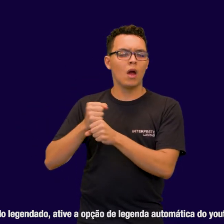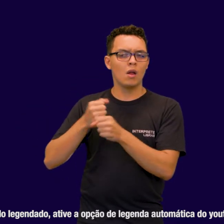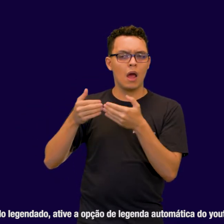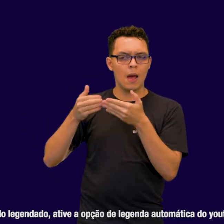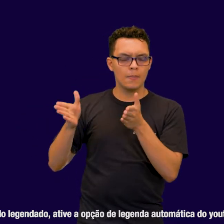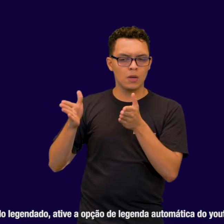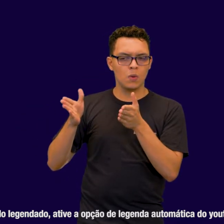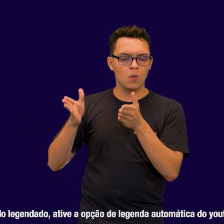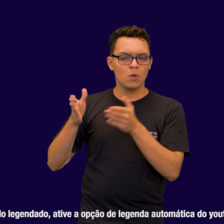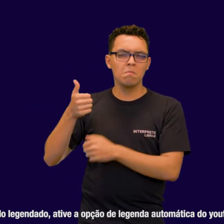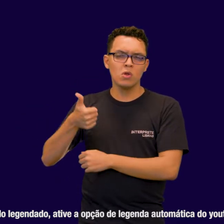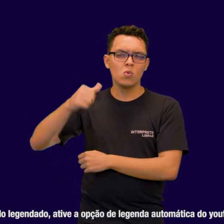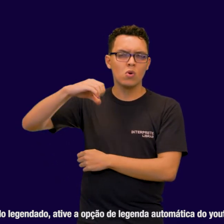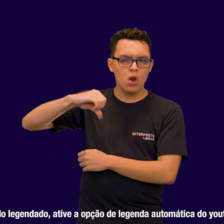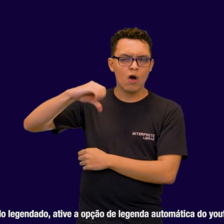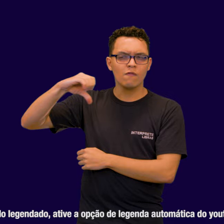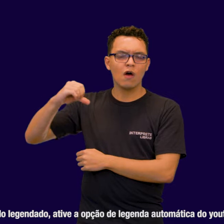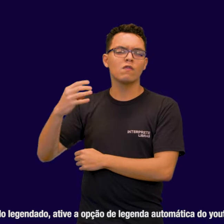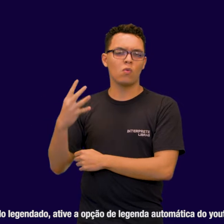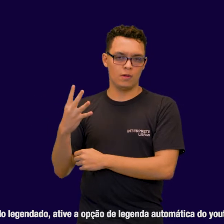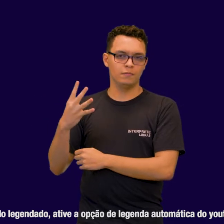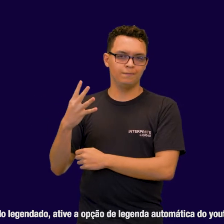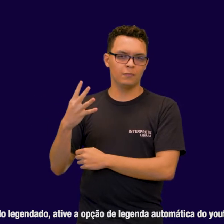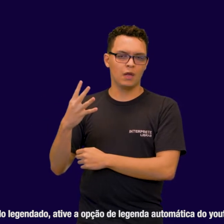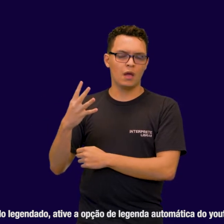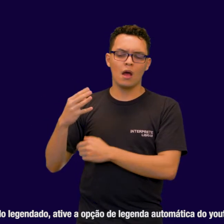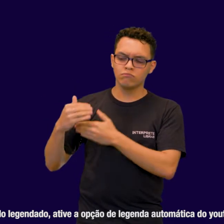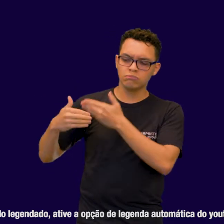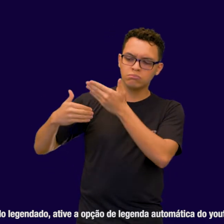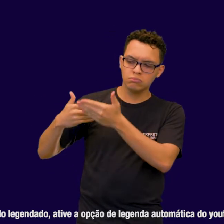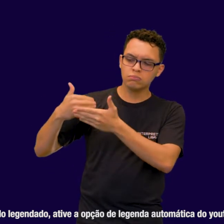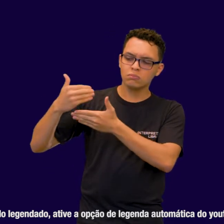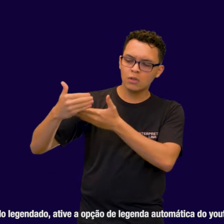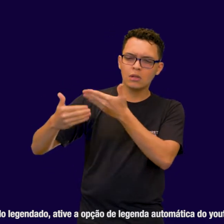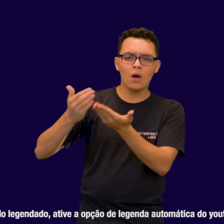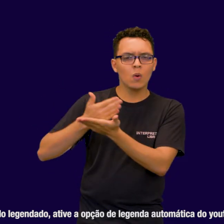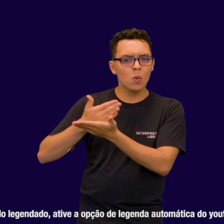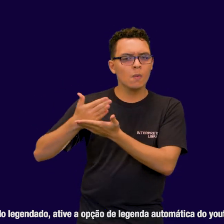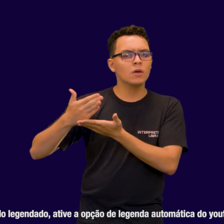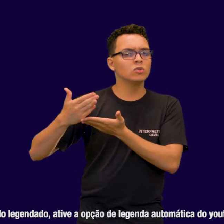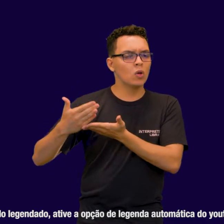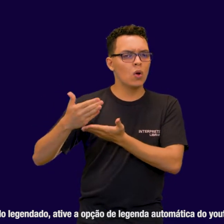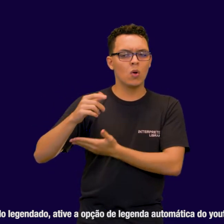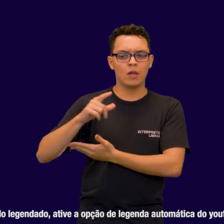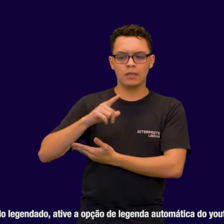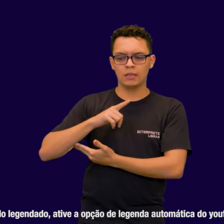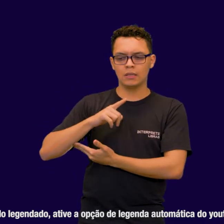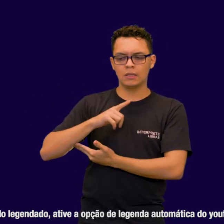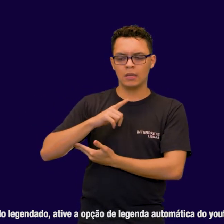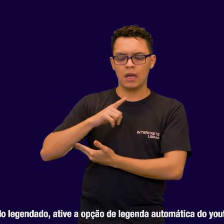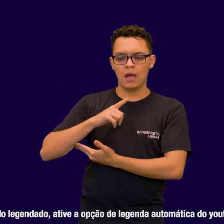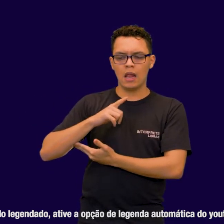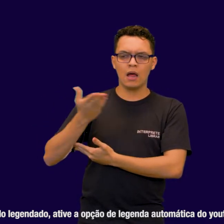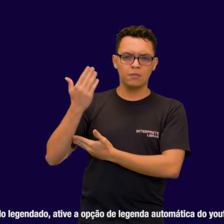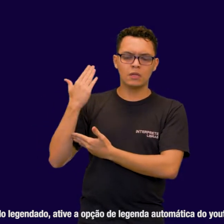aberta no Brasil foi em 1994. A partir de então, começou um movimento que foi, até essa